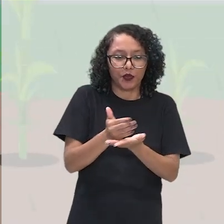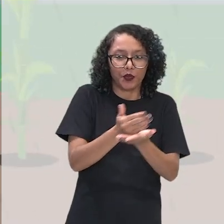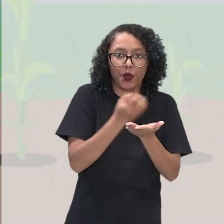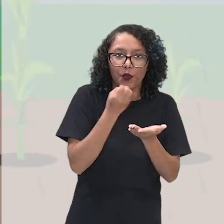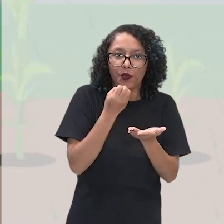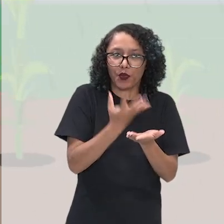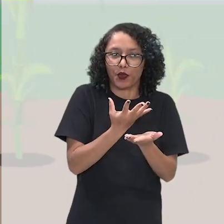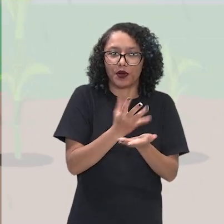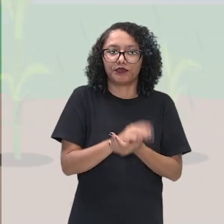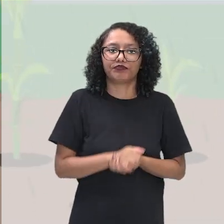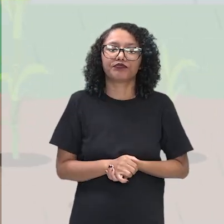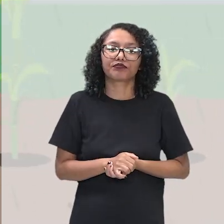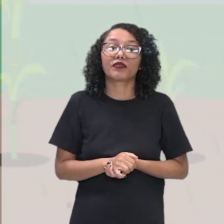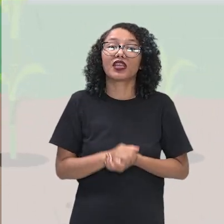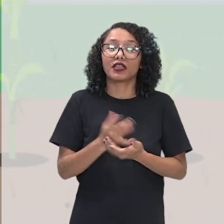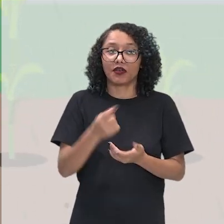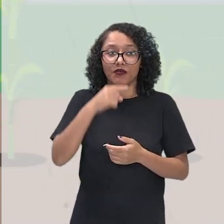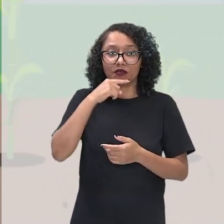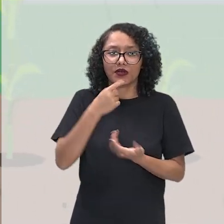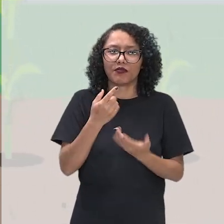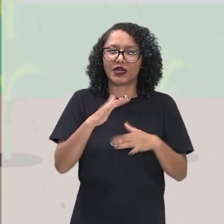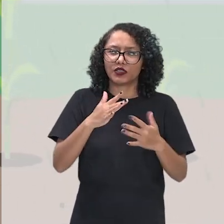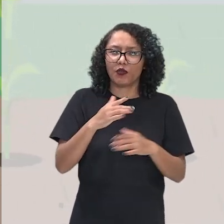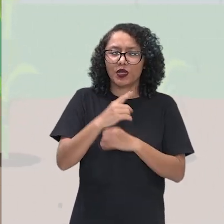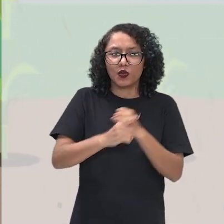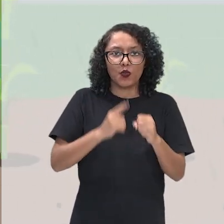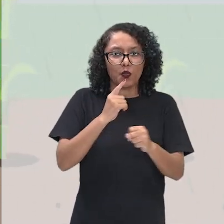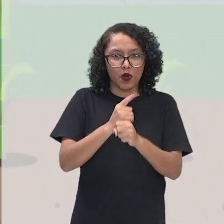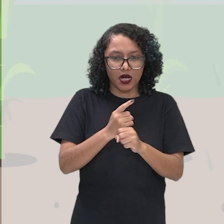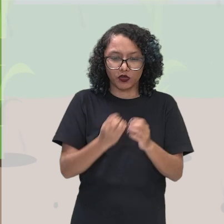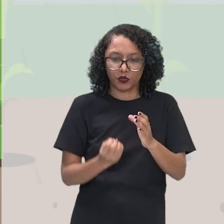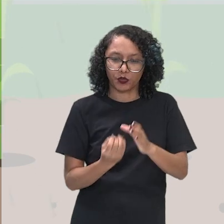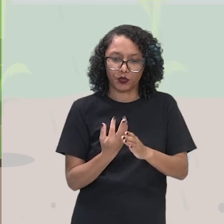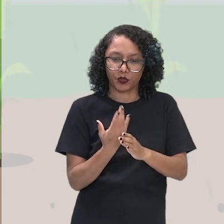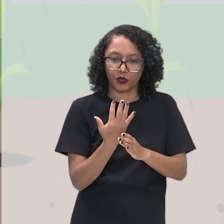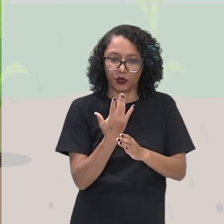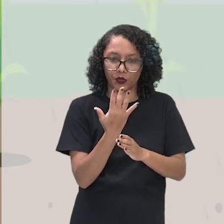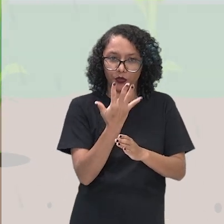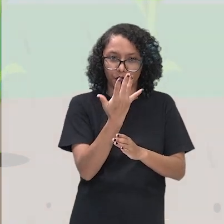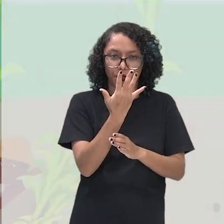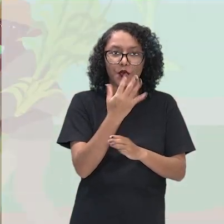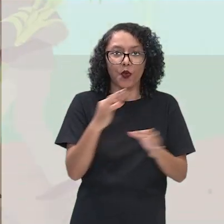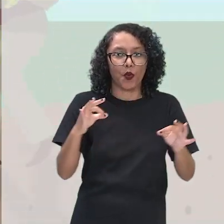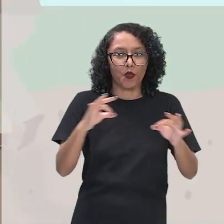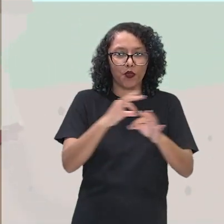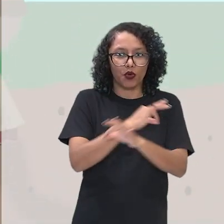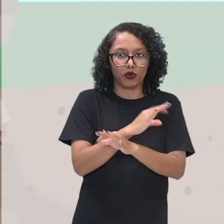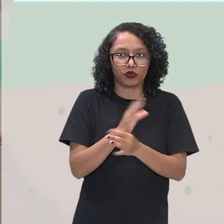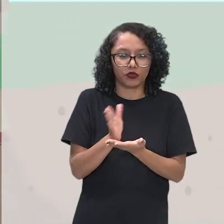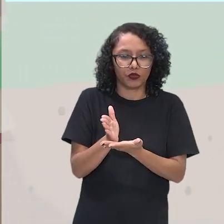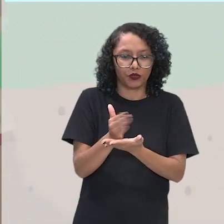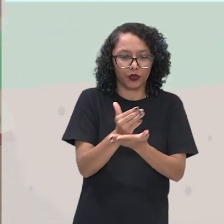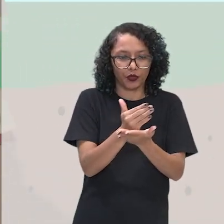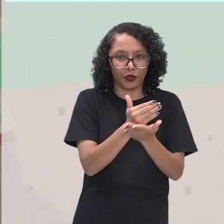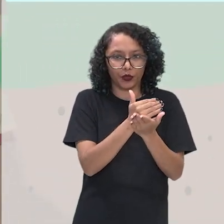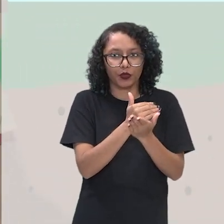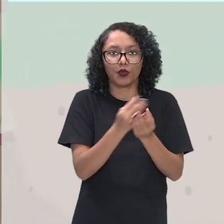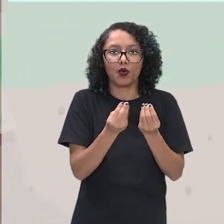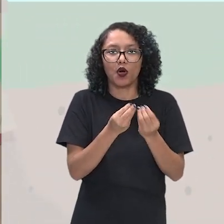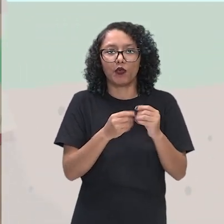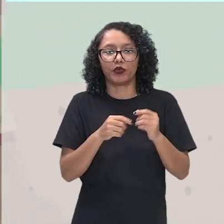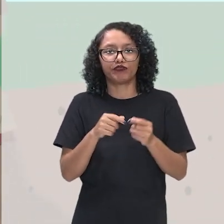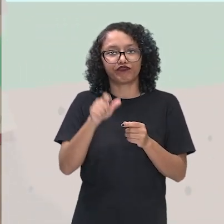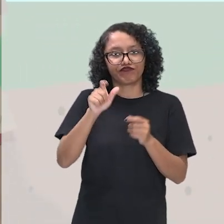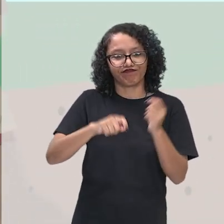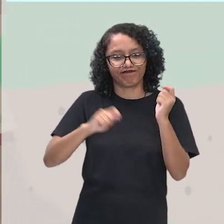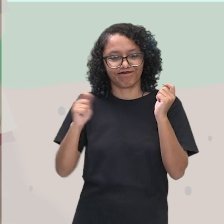A cana-de-açúcar leva cerca de 1 ano para crescer. Quando está pronta, é colhida manualmente. Esse